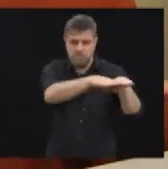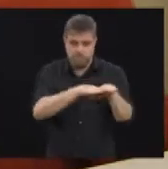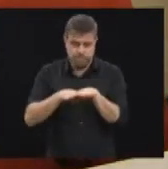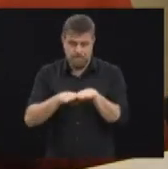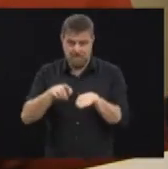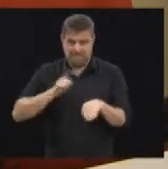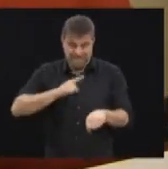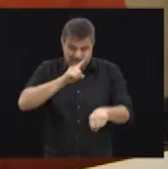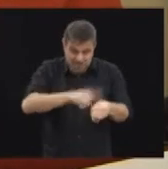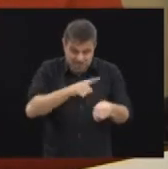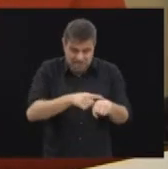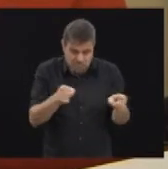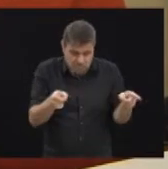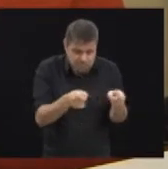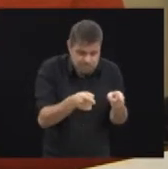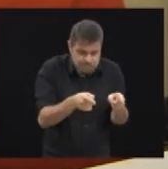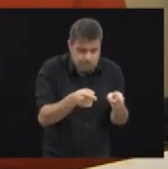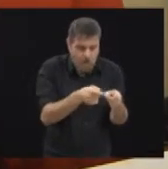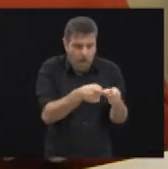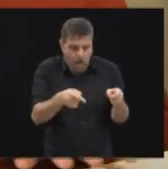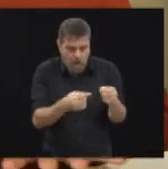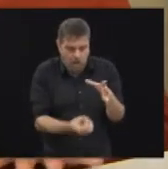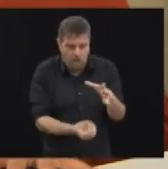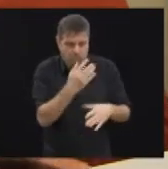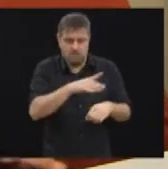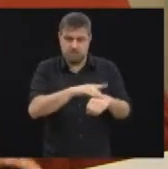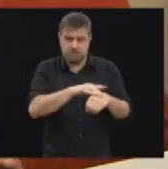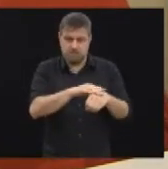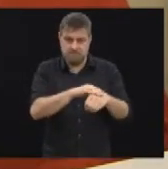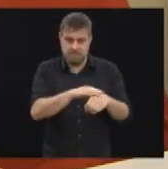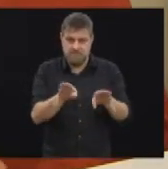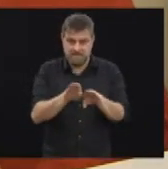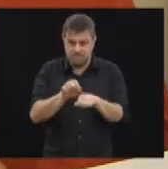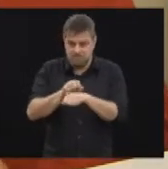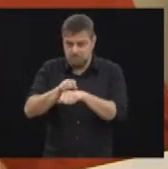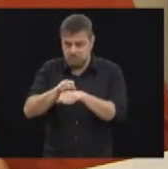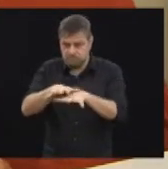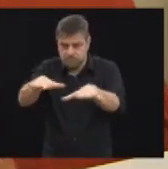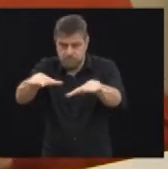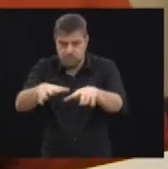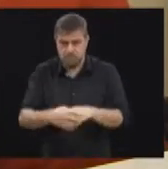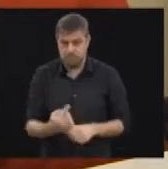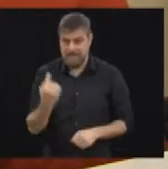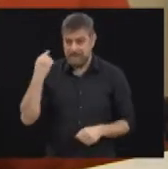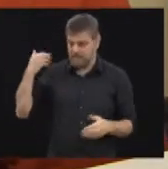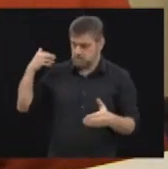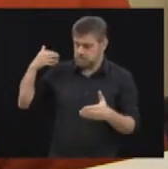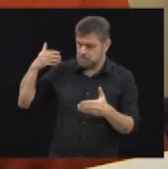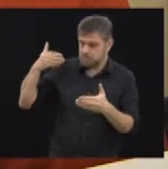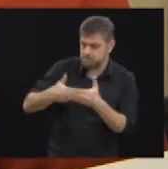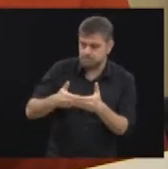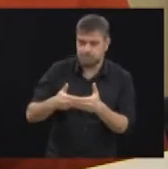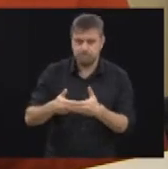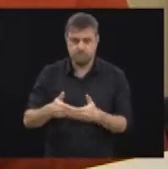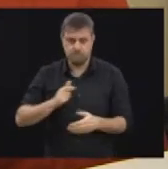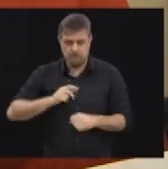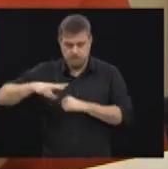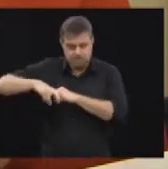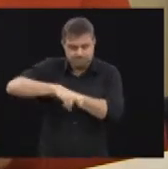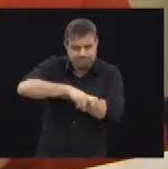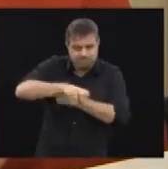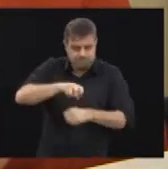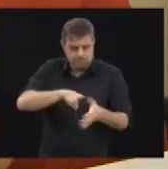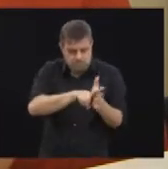homogênea, nem no tempo, nem no espaço. Isso é uma coisa muito importante, porque a partir daí é que começa o